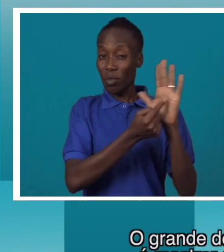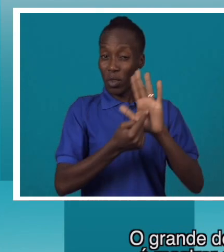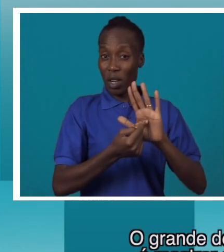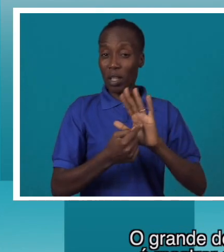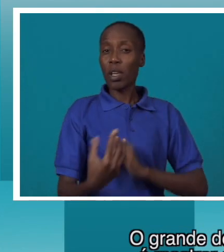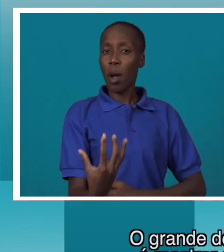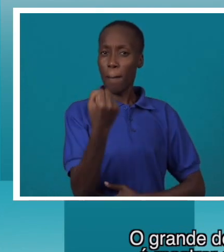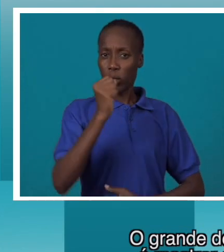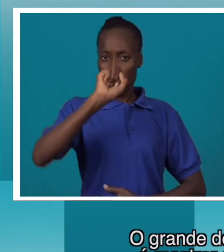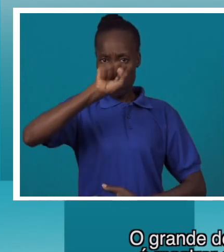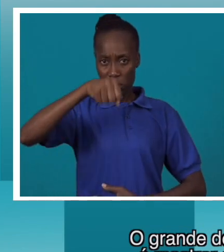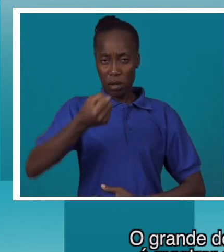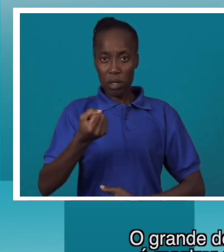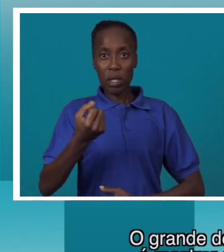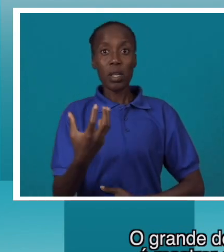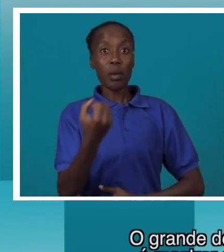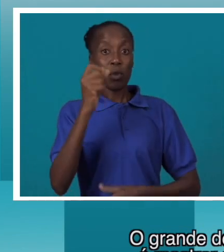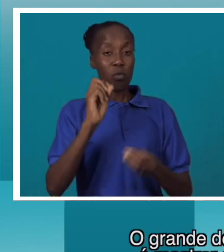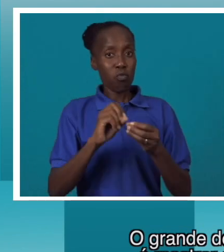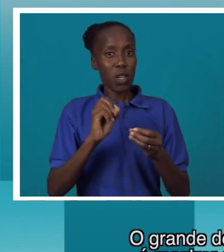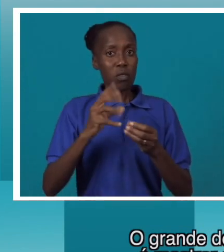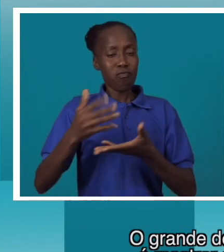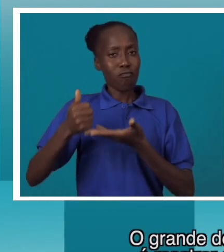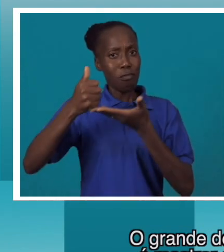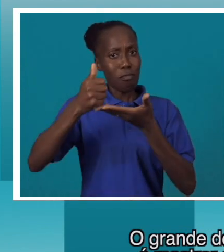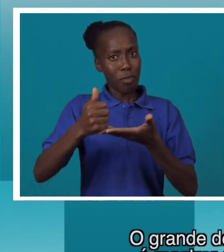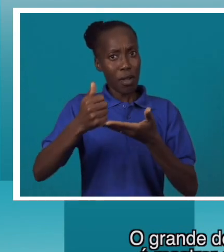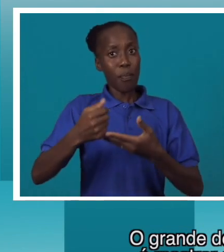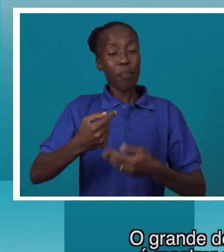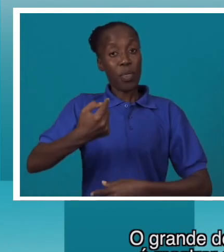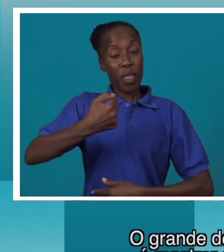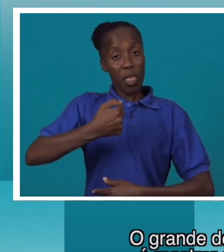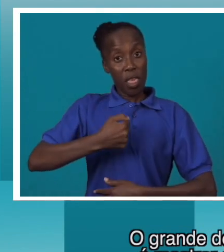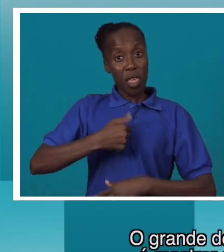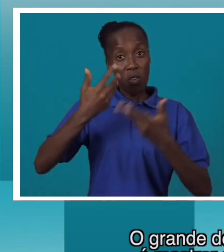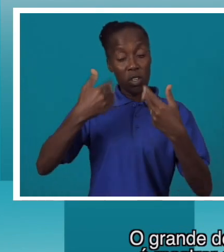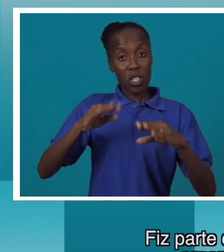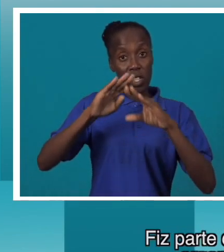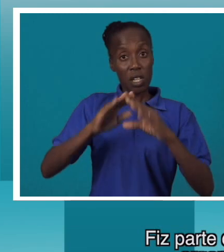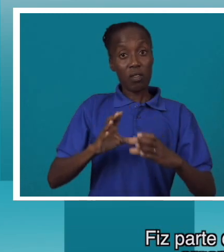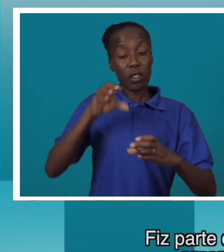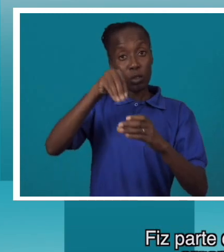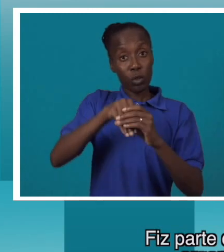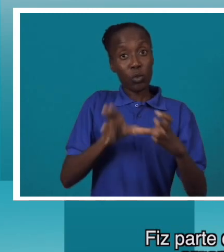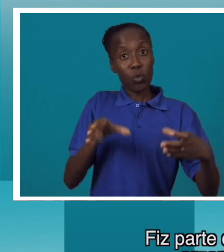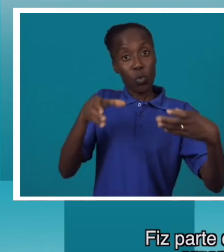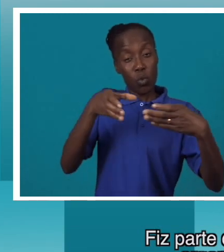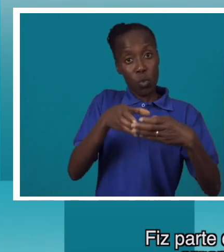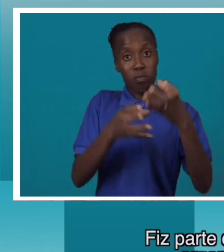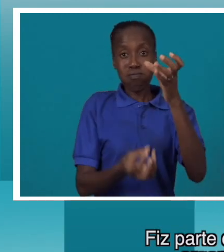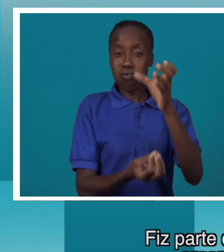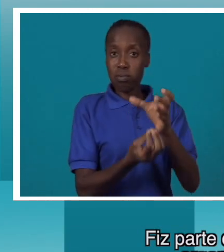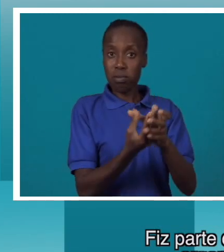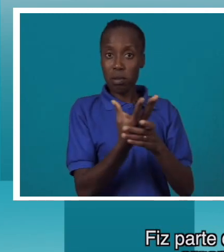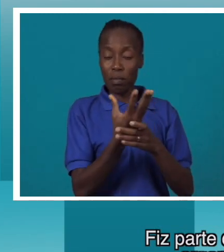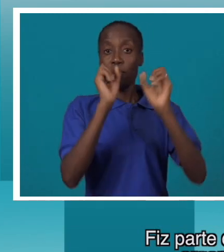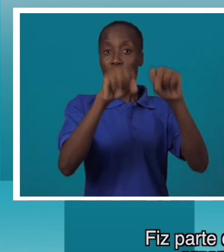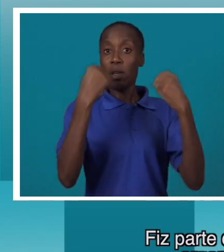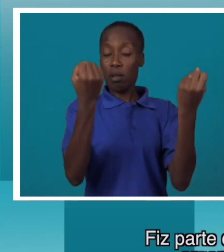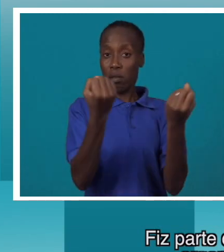é mostrarmos que nós somos capazes. Somos capazes e podemos contribuir. Eu fiz parte do grupo que